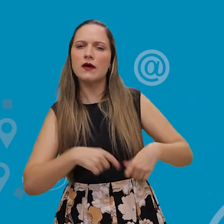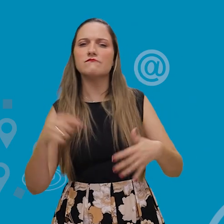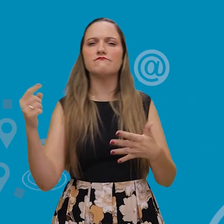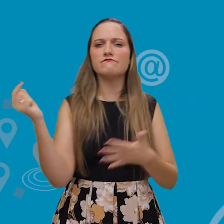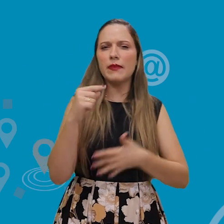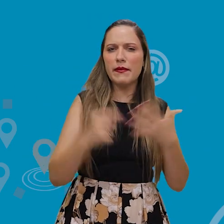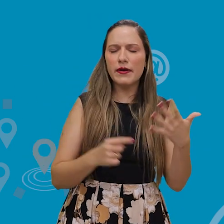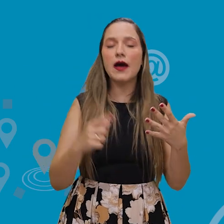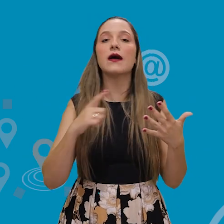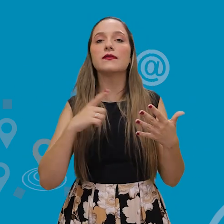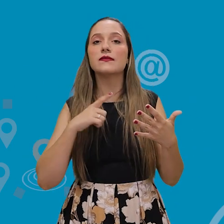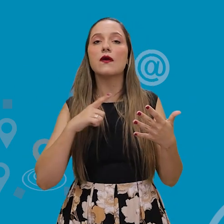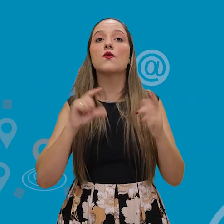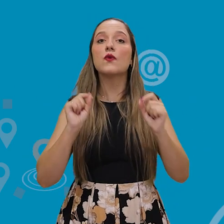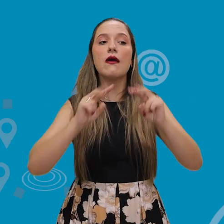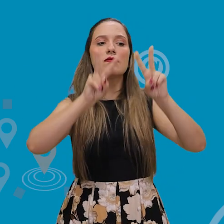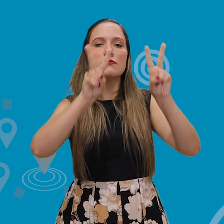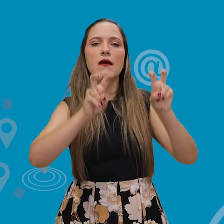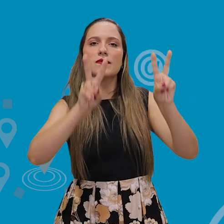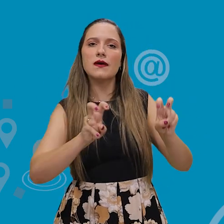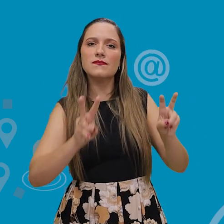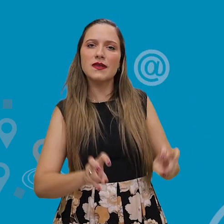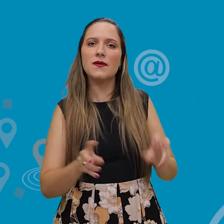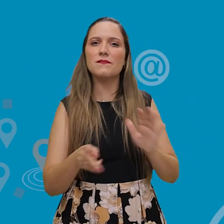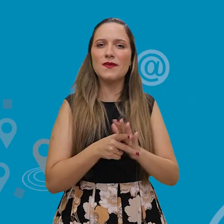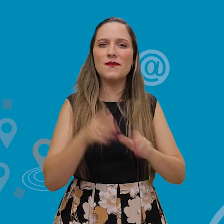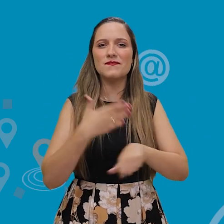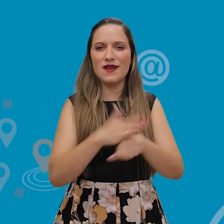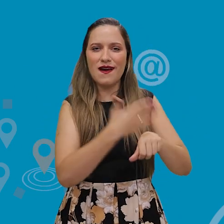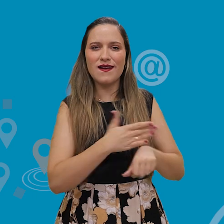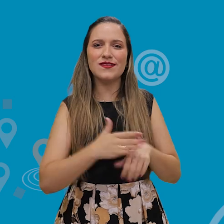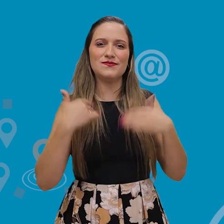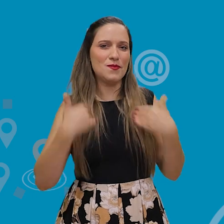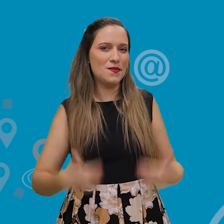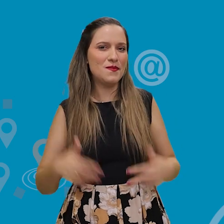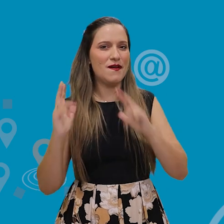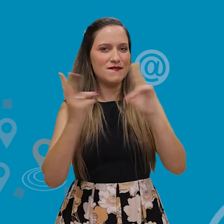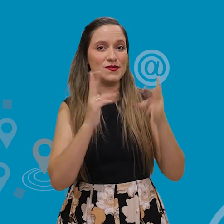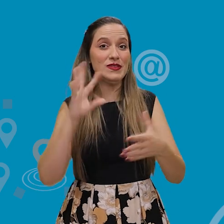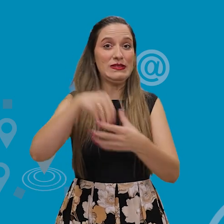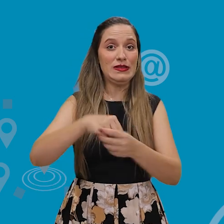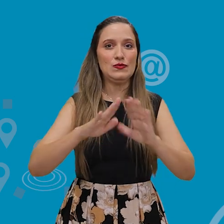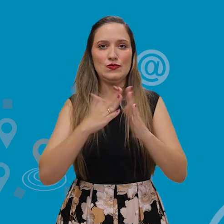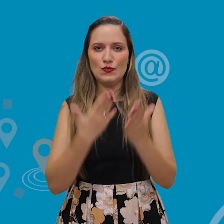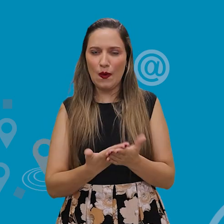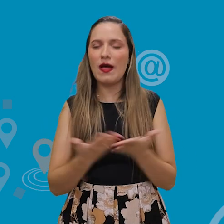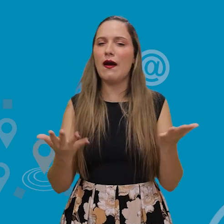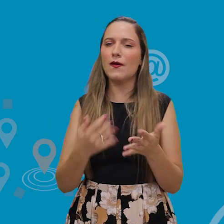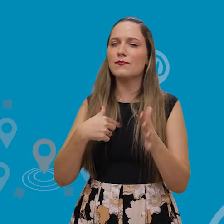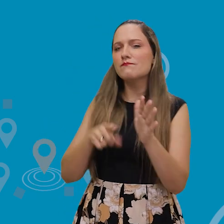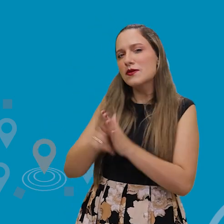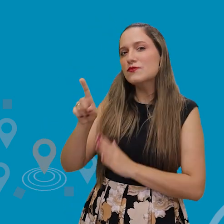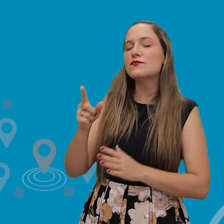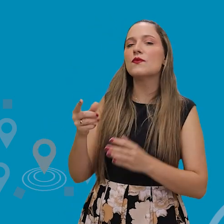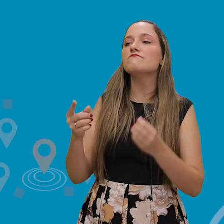as possibilidades de se tematizar as práticas corporais de aventura na escola. Aí eu gostaria de saber